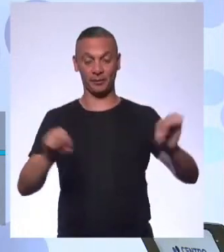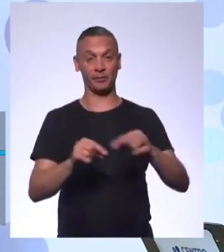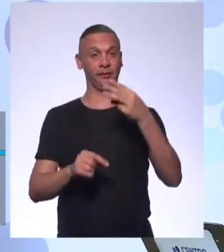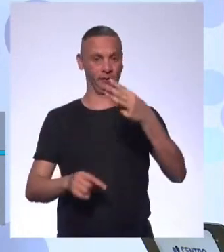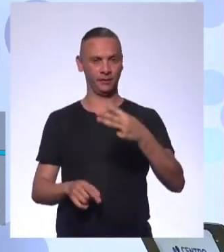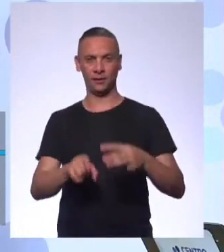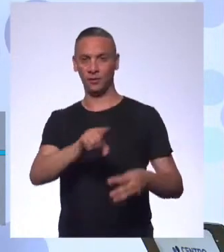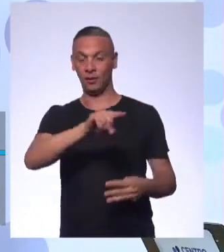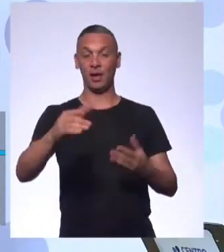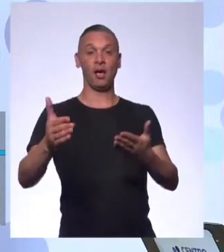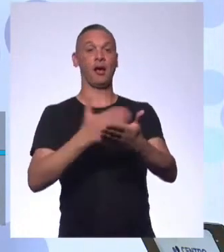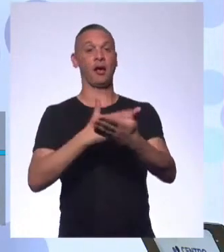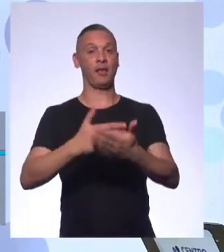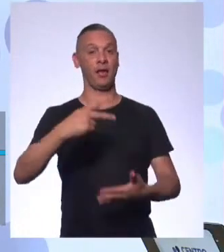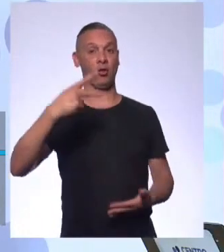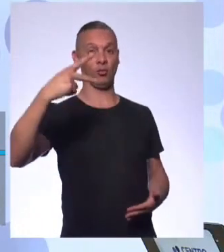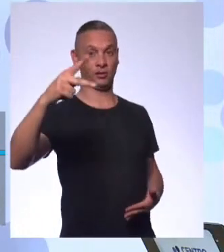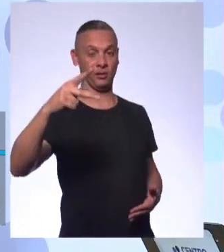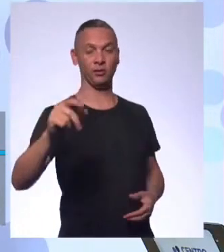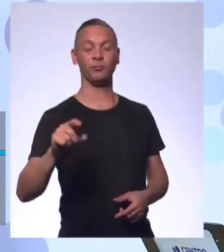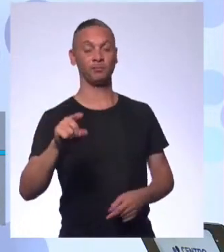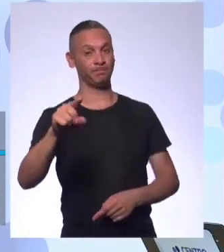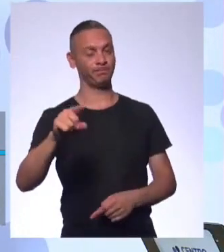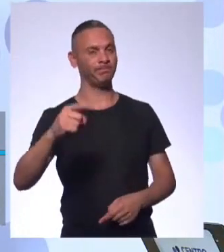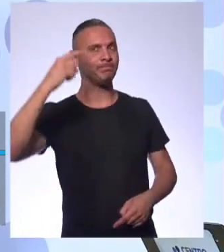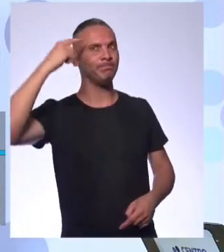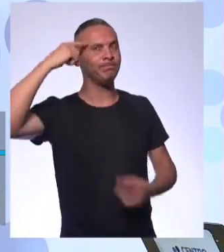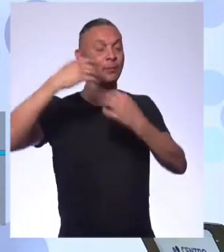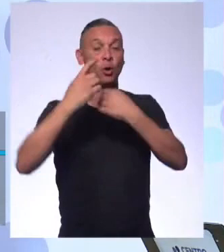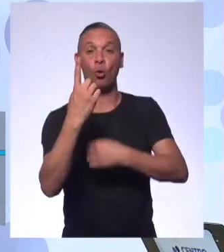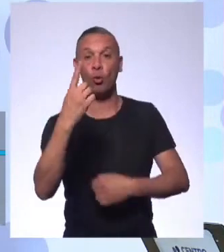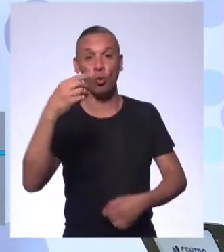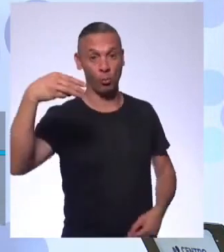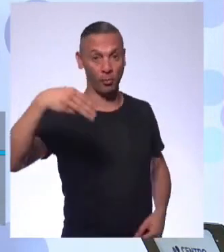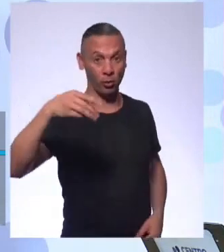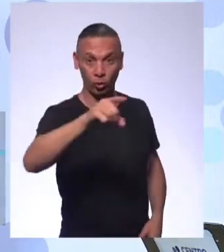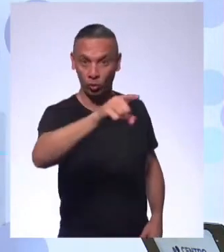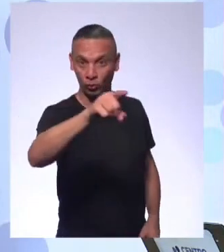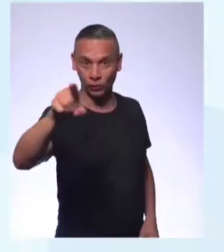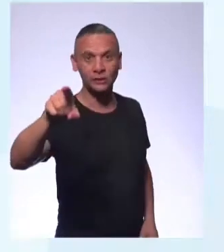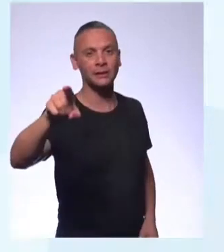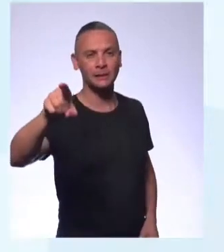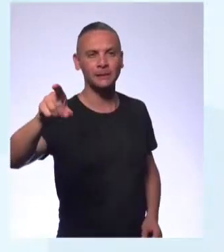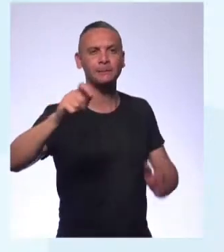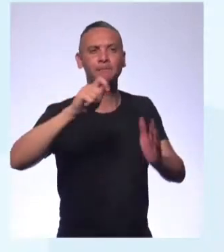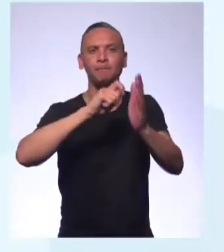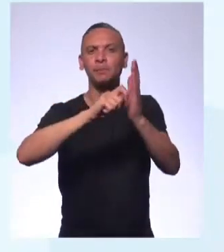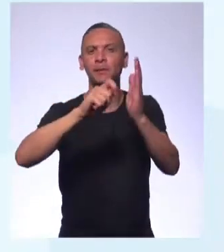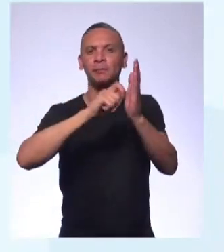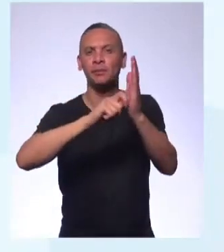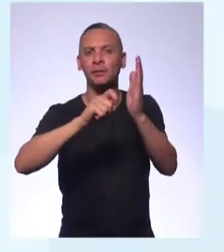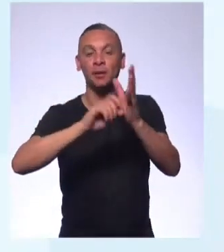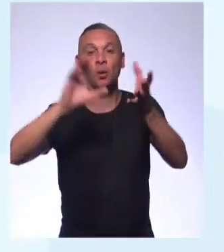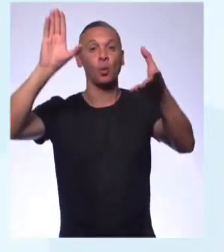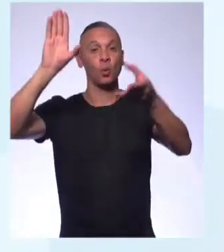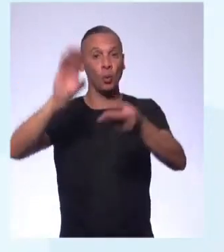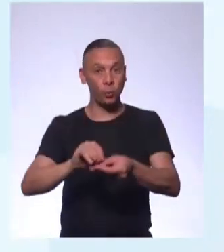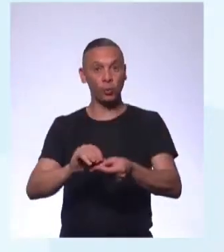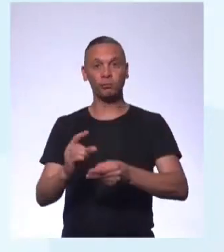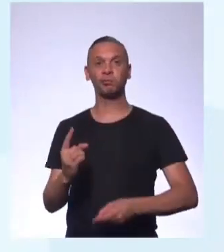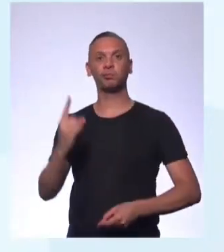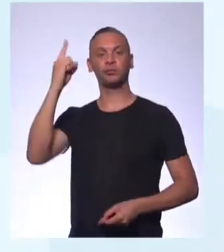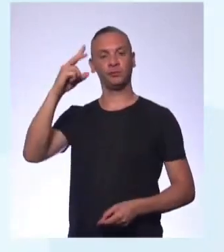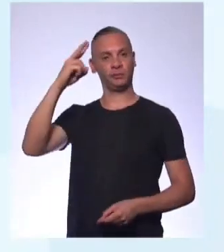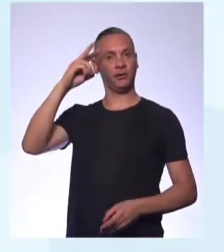eu queria que no seu caderno agora, você fizesse esse desafio. Em 1 minuto, consegue? Você consegue resumir o conto O Único Assassinato